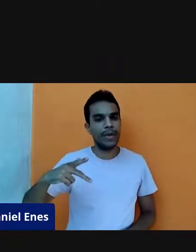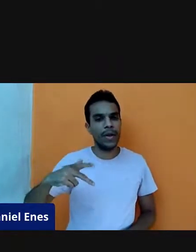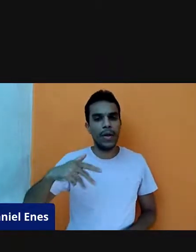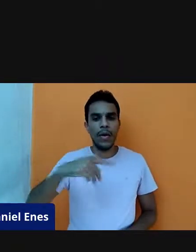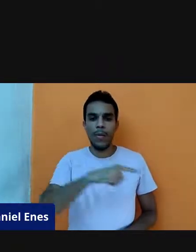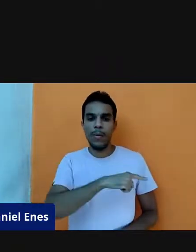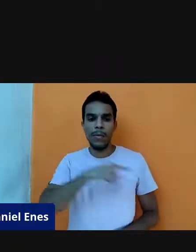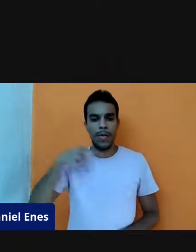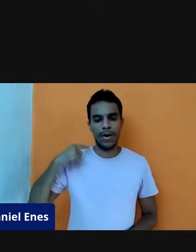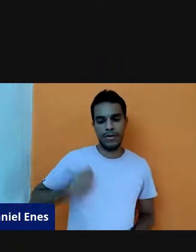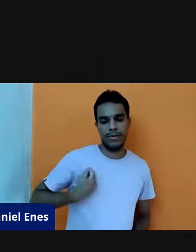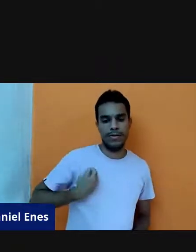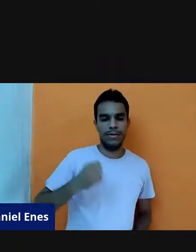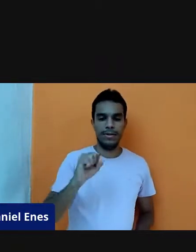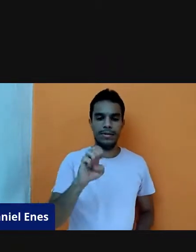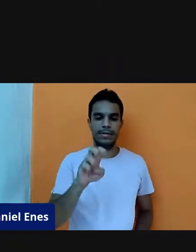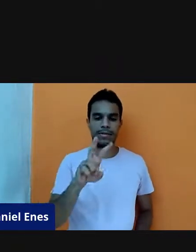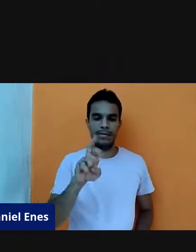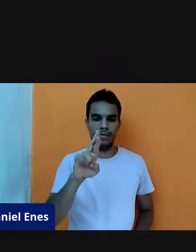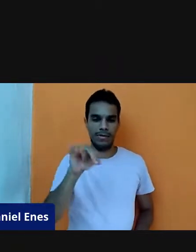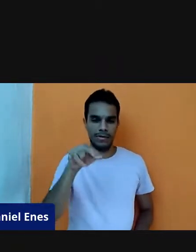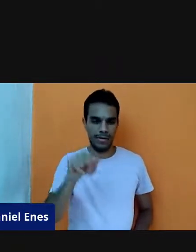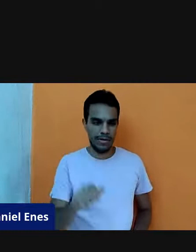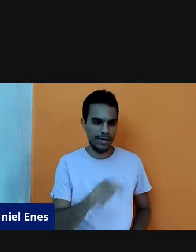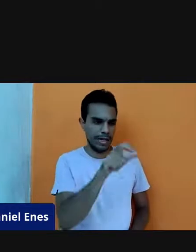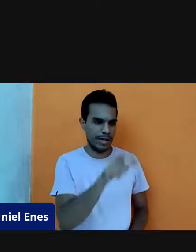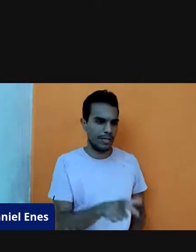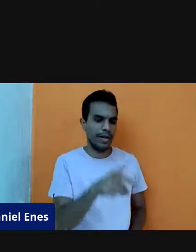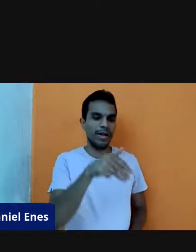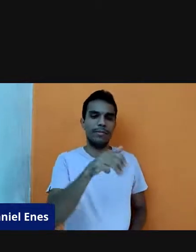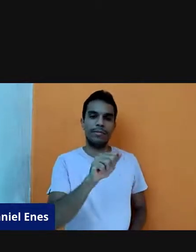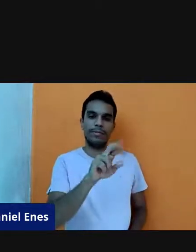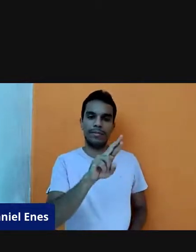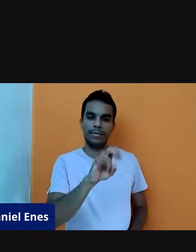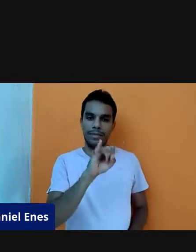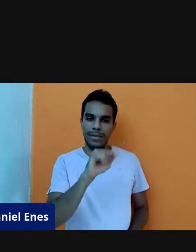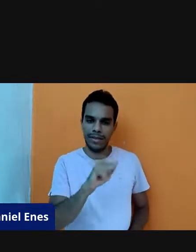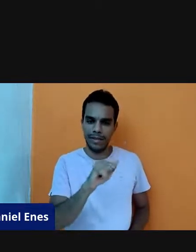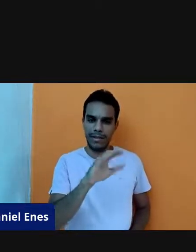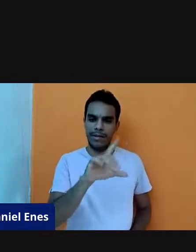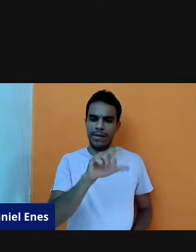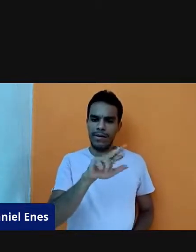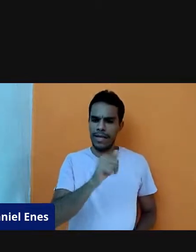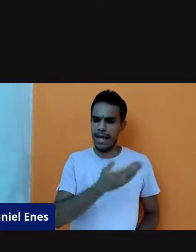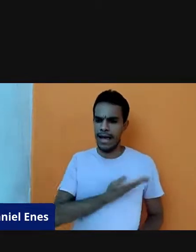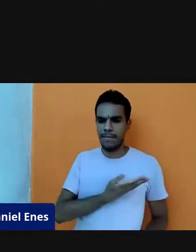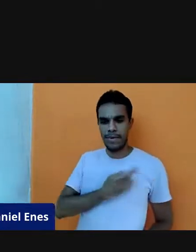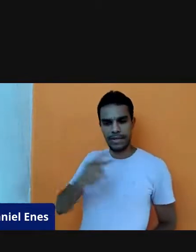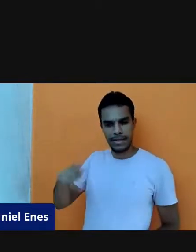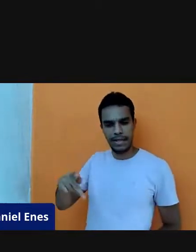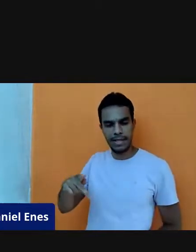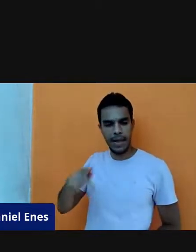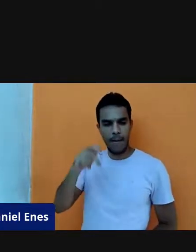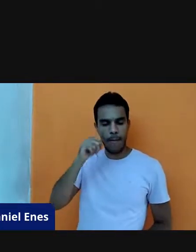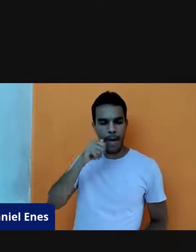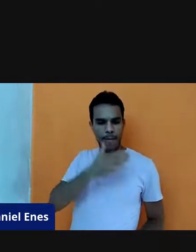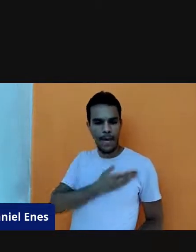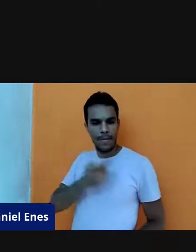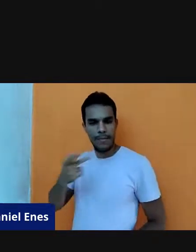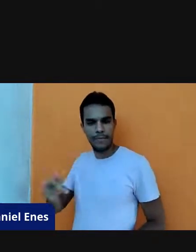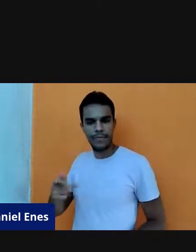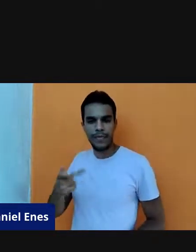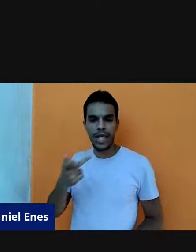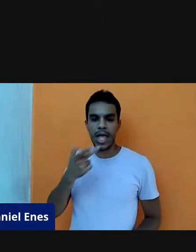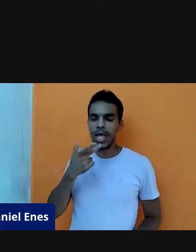interessante. Maria Clara Machado, que era amiga de João Cabral, encomenda a ele um auto de